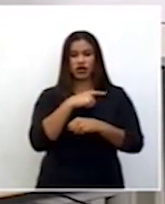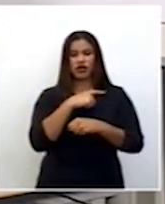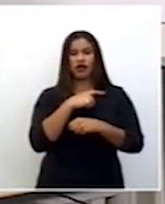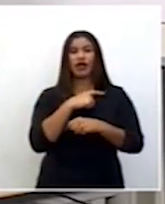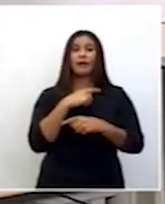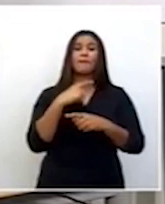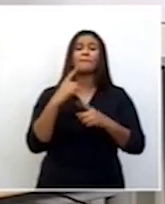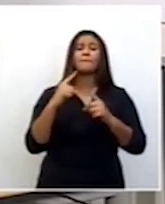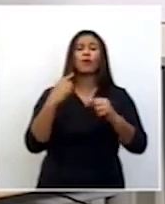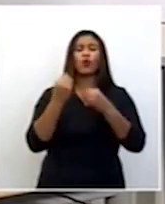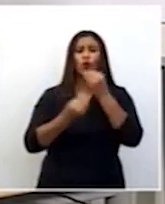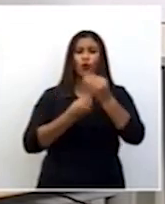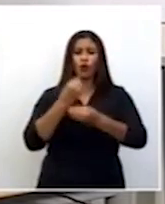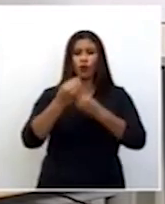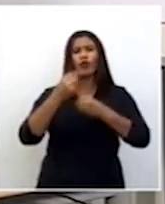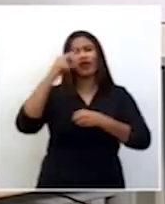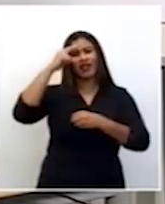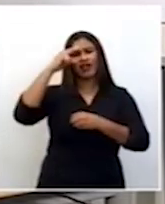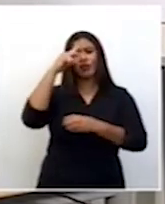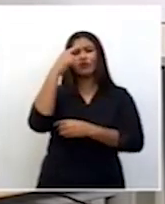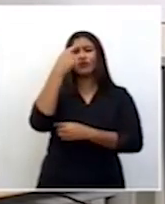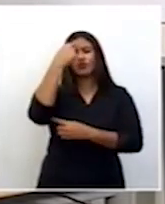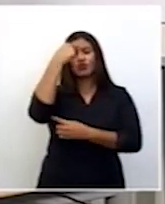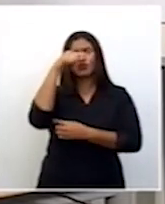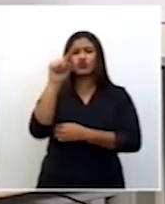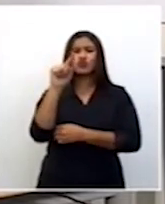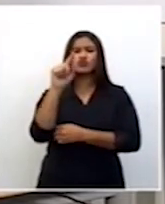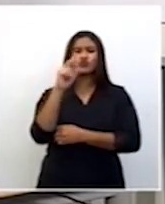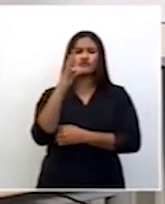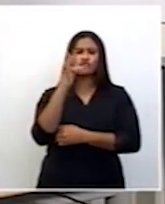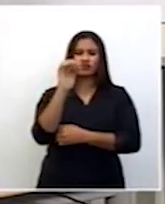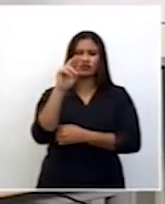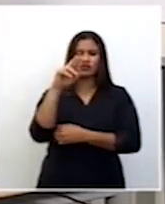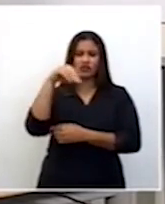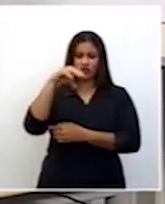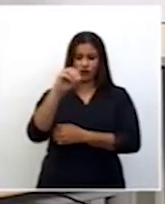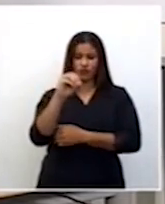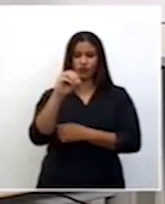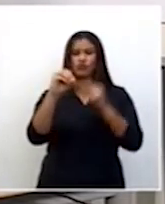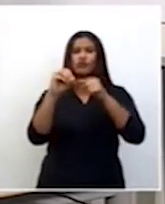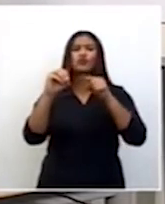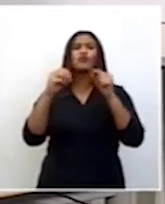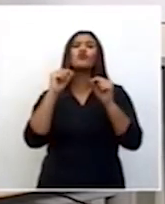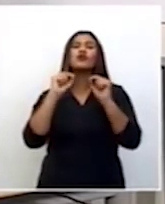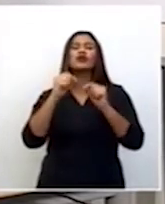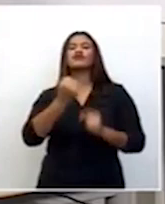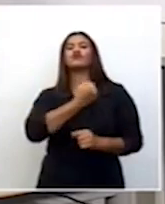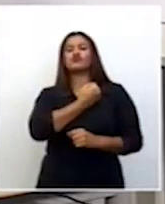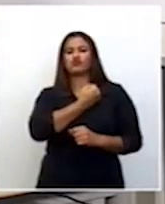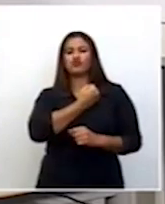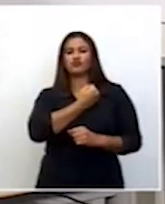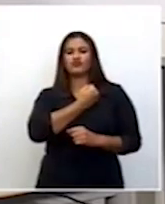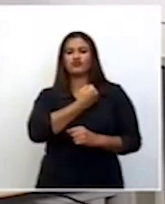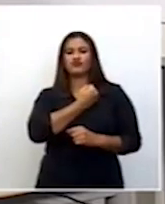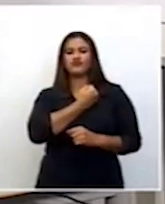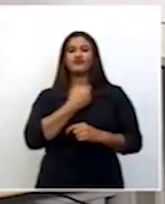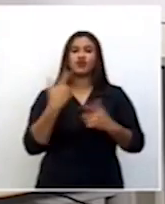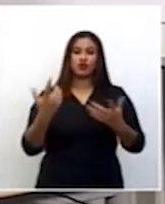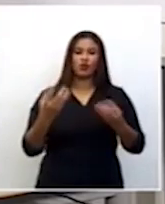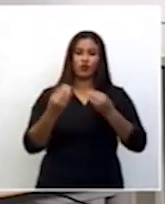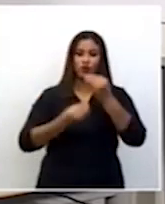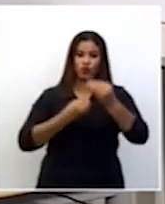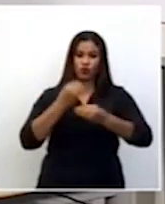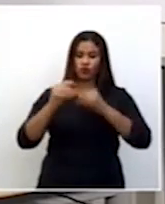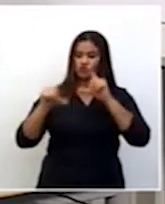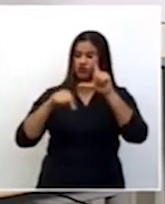definindo um último termo. Lembra na soma da PA? Nós definíamos um último termo, escolhíamos um último termo e